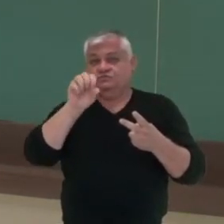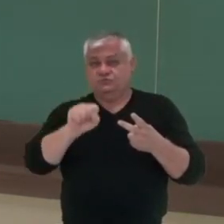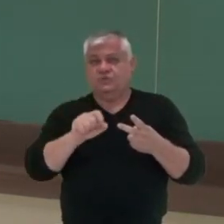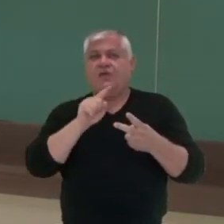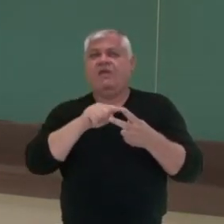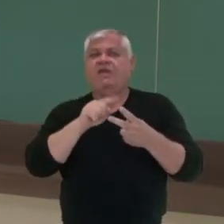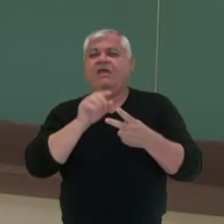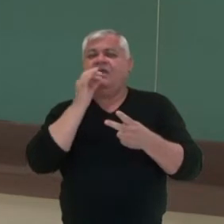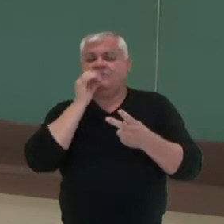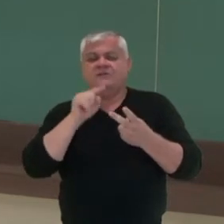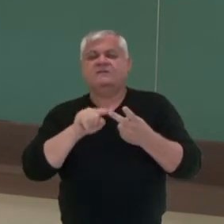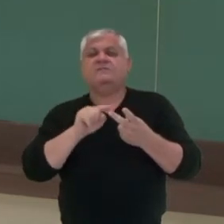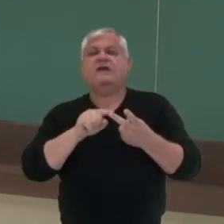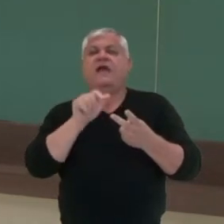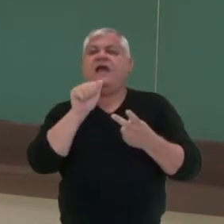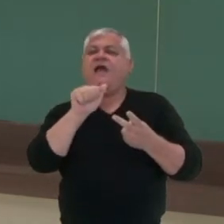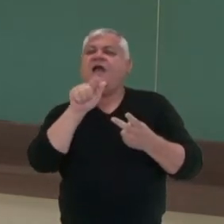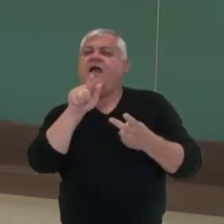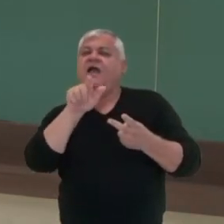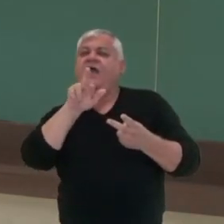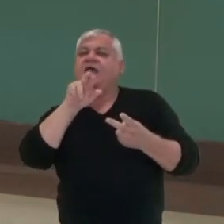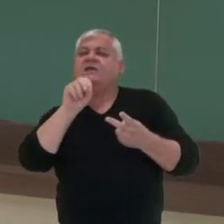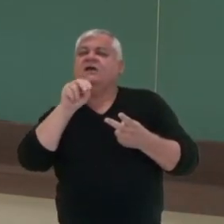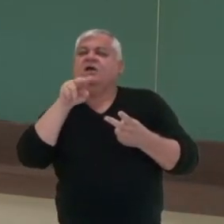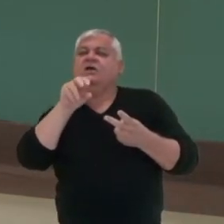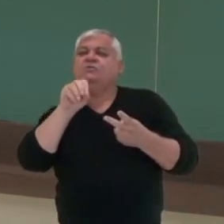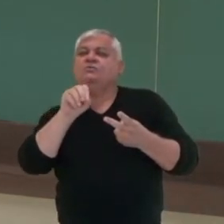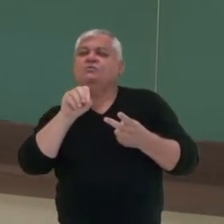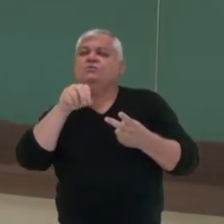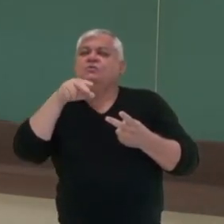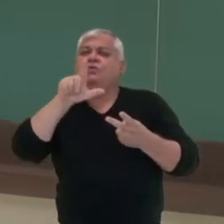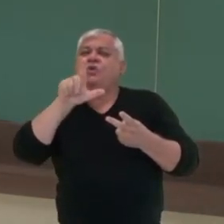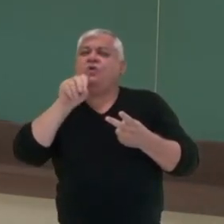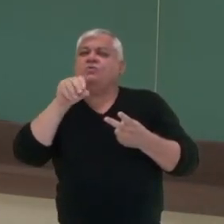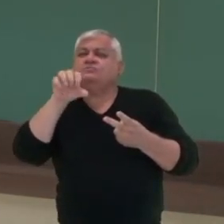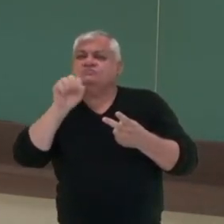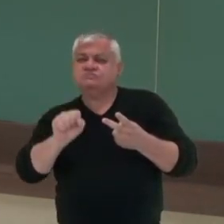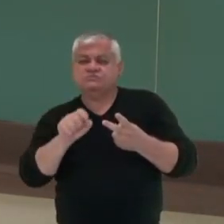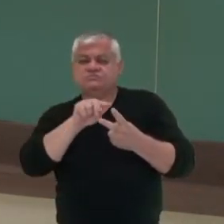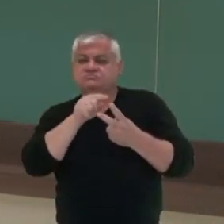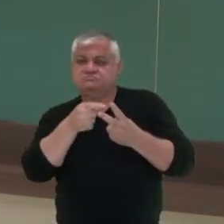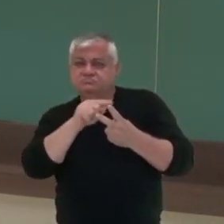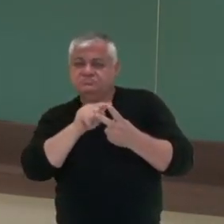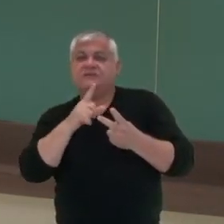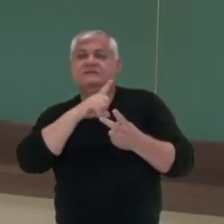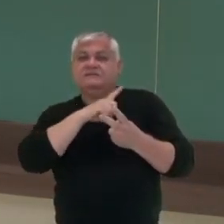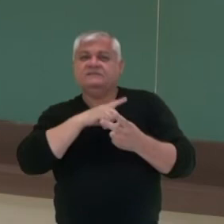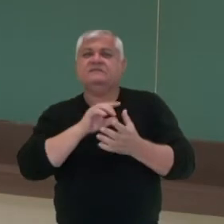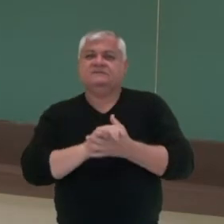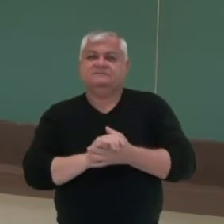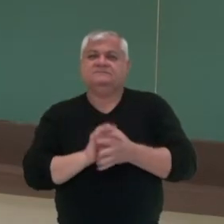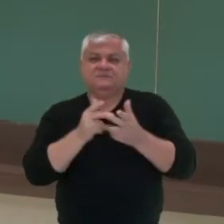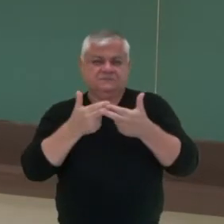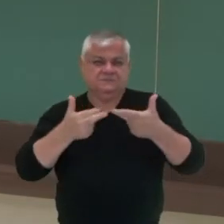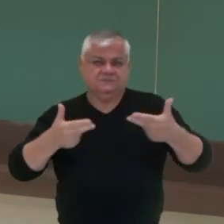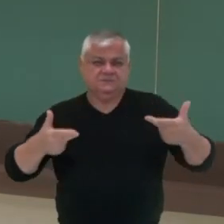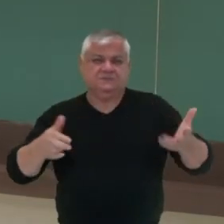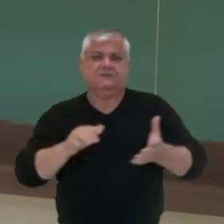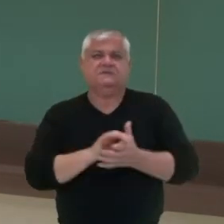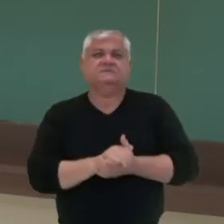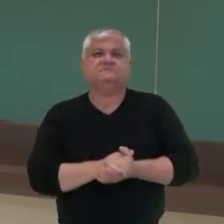são os neutrófilos, os eosinófilos e o basófilo, e os agranulosos ou não granulosos são os linfócitos e os